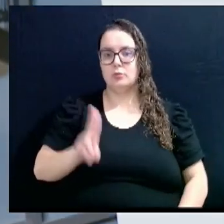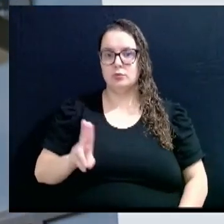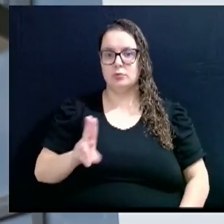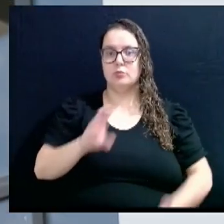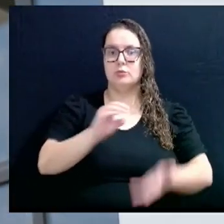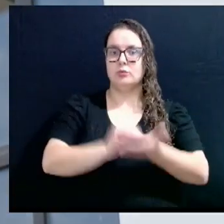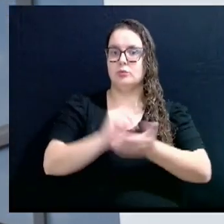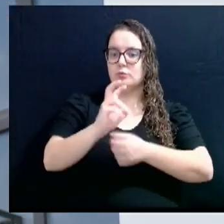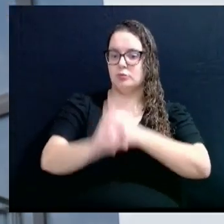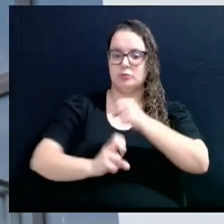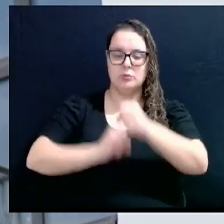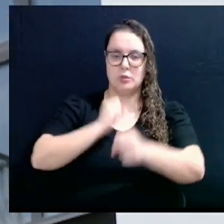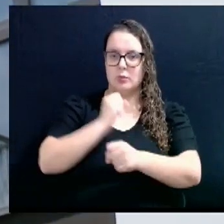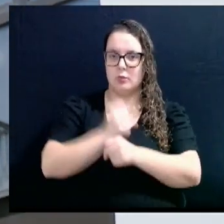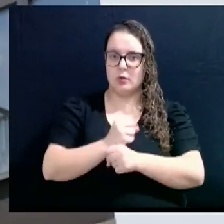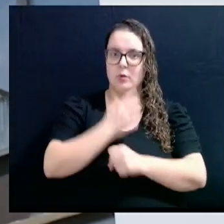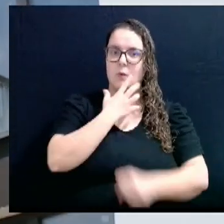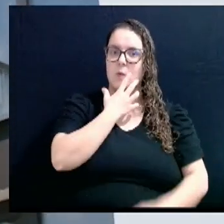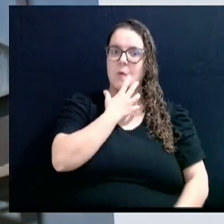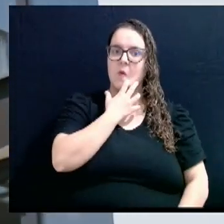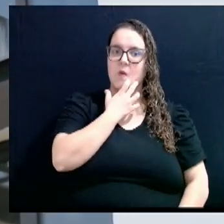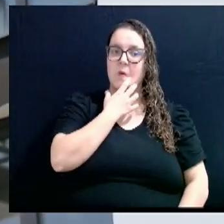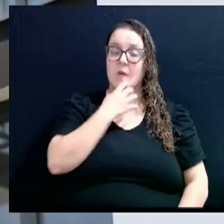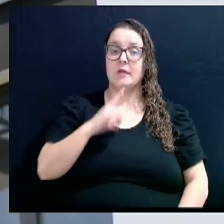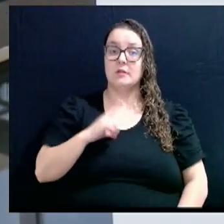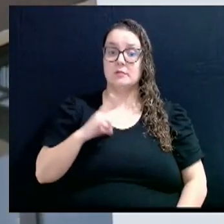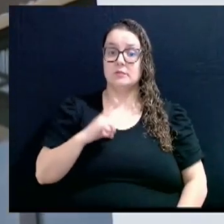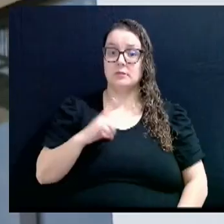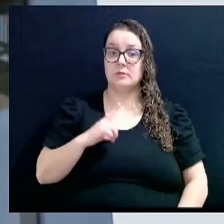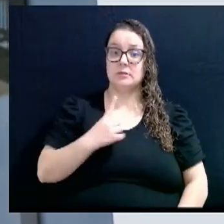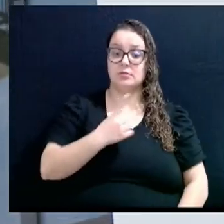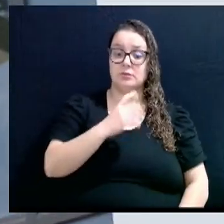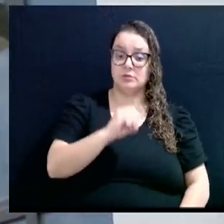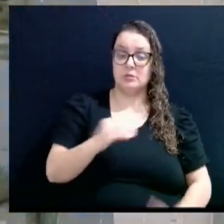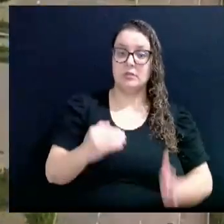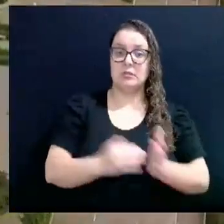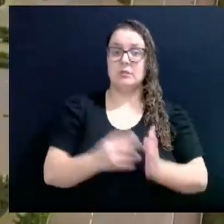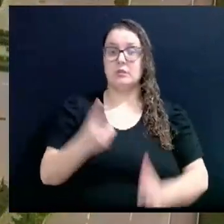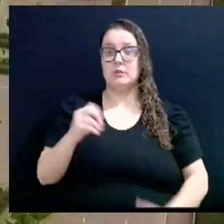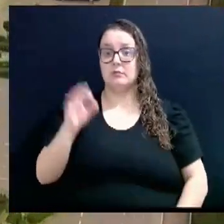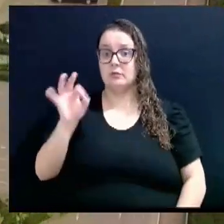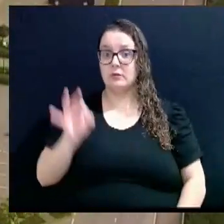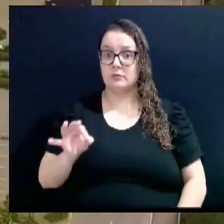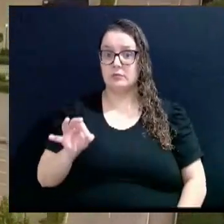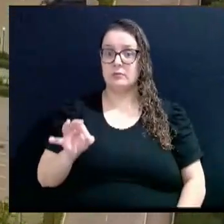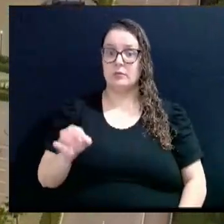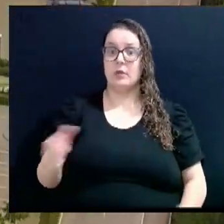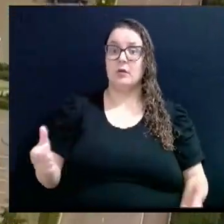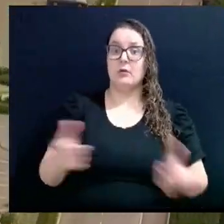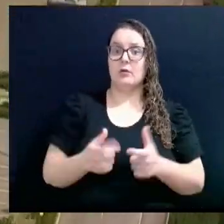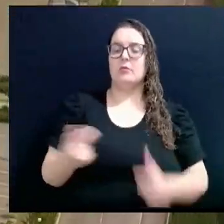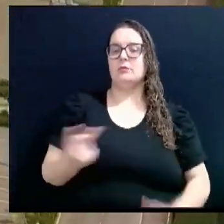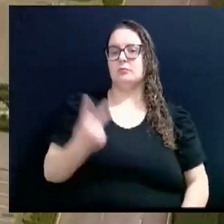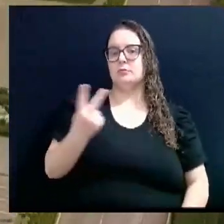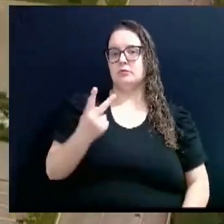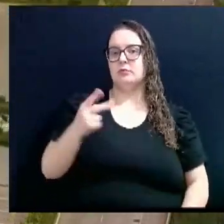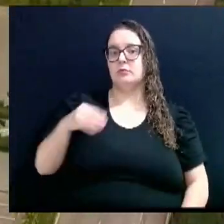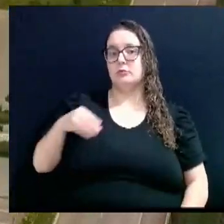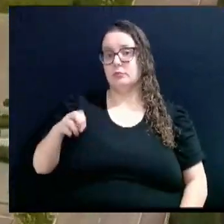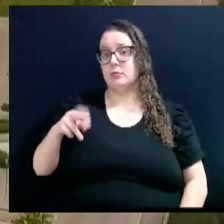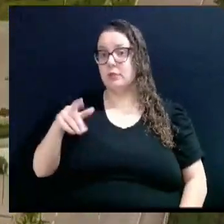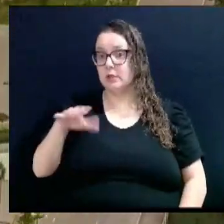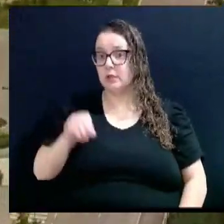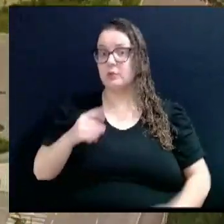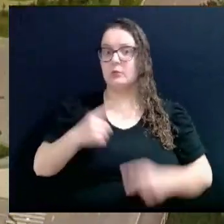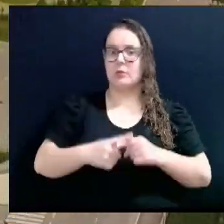anos, você tem de 10% a 20% a redução do valor dele de mercado. Por quê? Porque é